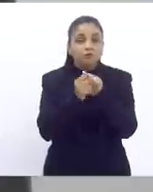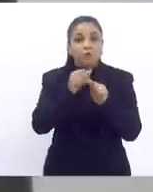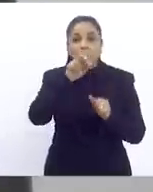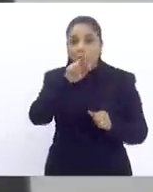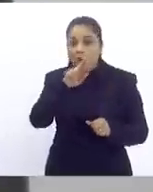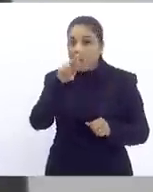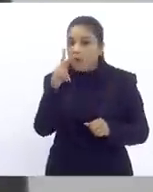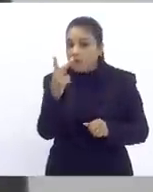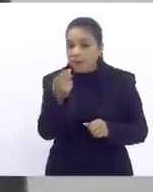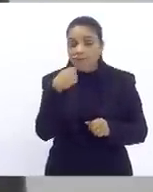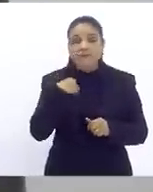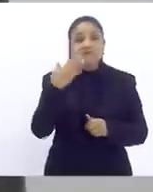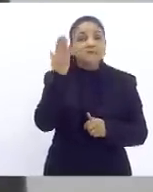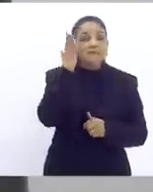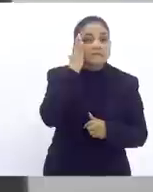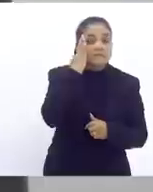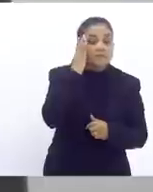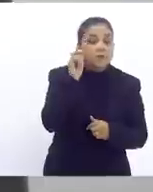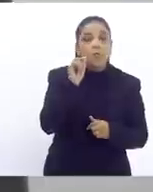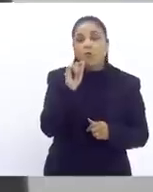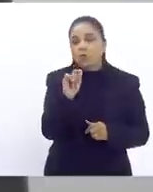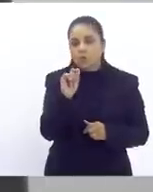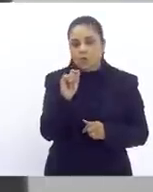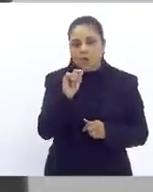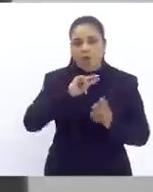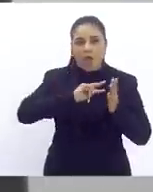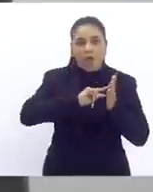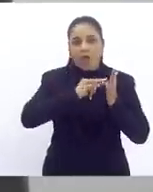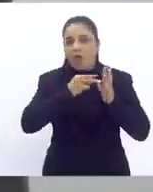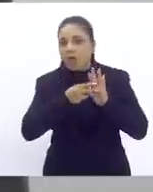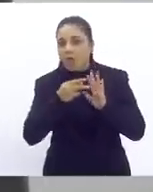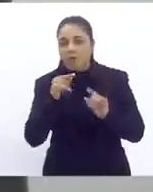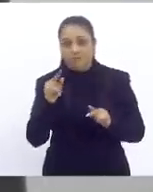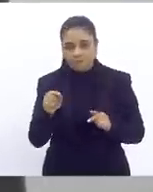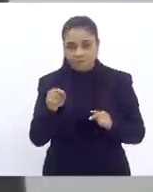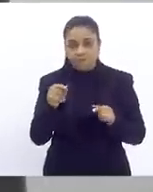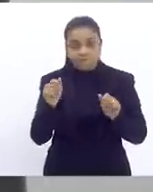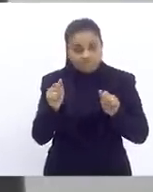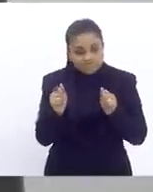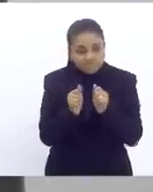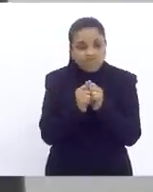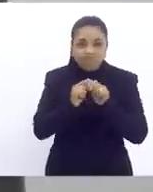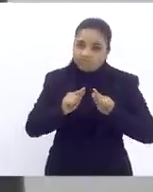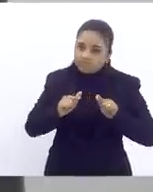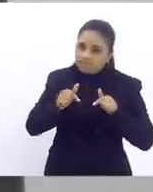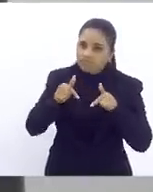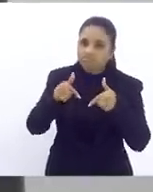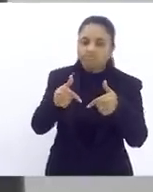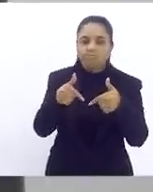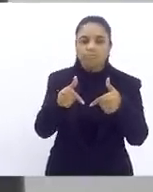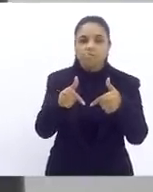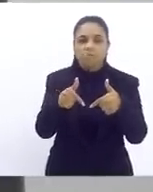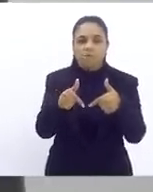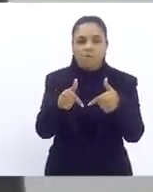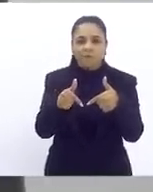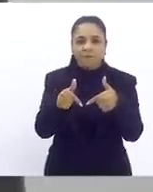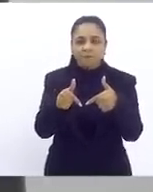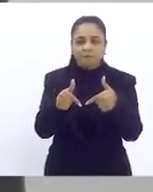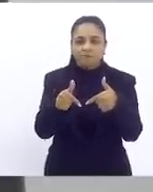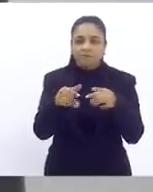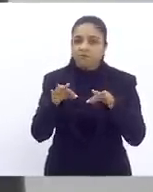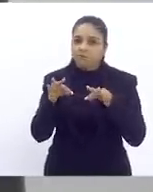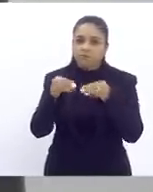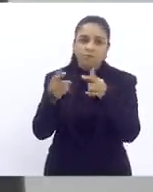que vocês possam saber do que se trata e hajam de forma conjunta a gente só tem a ganhar